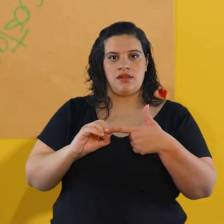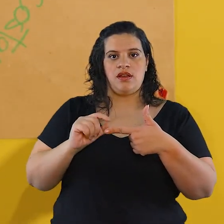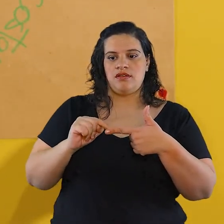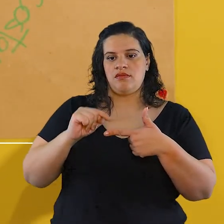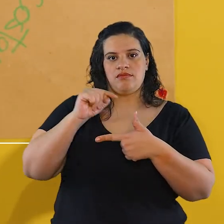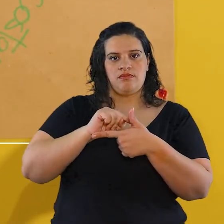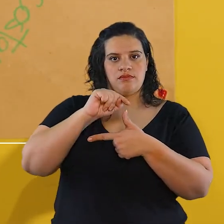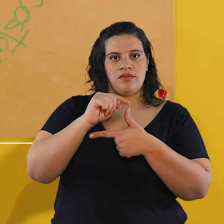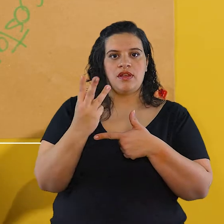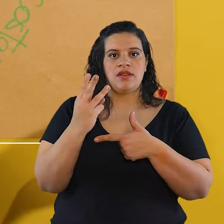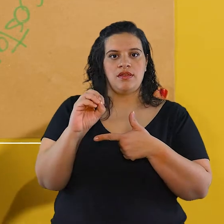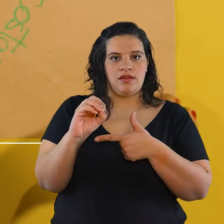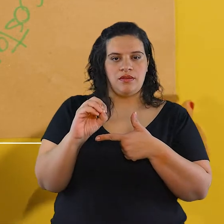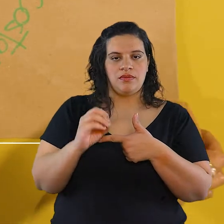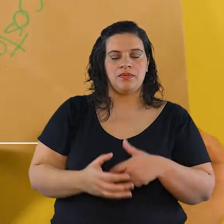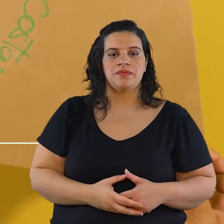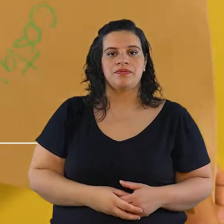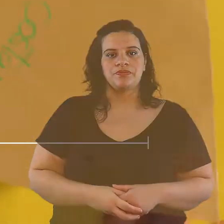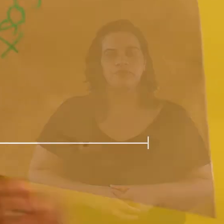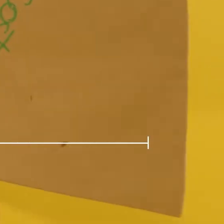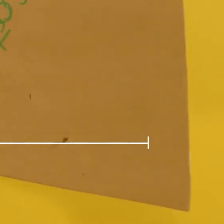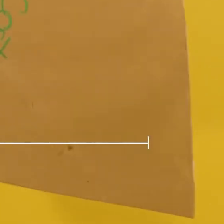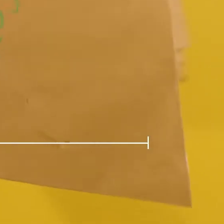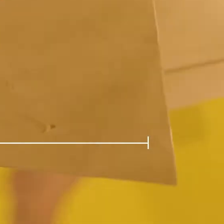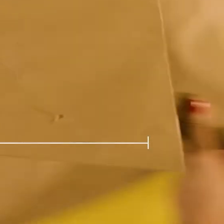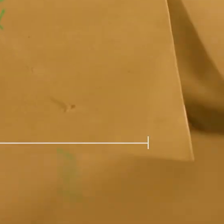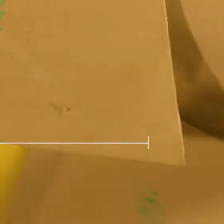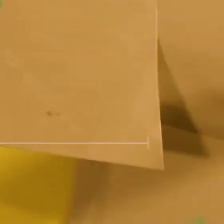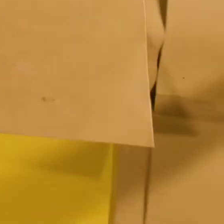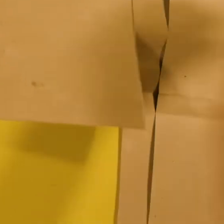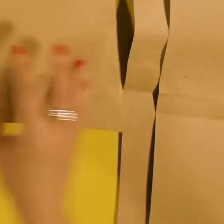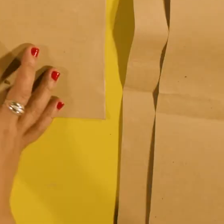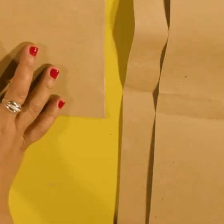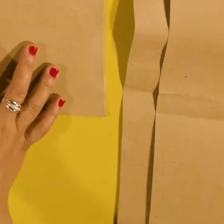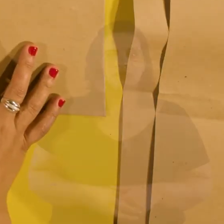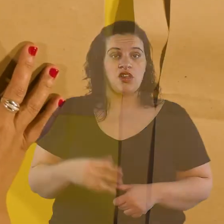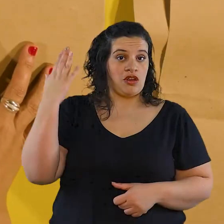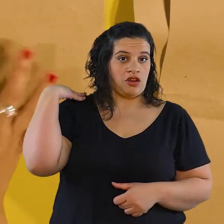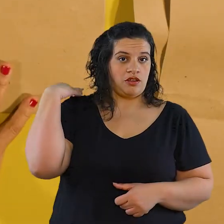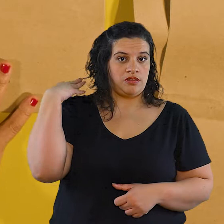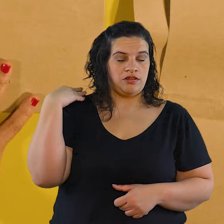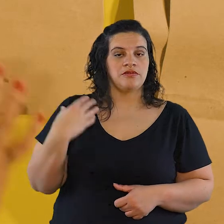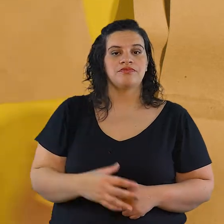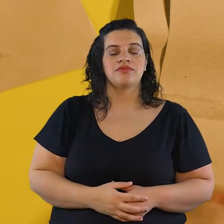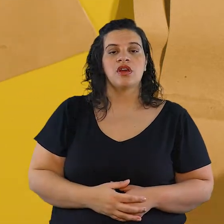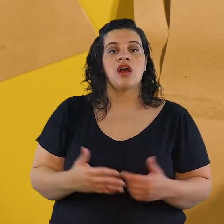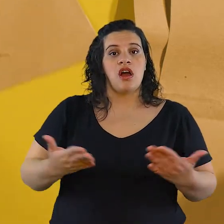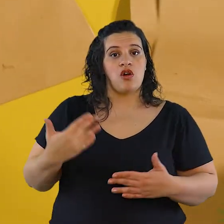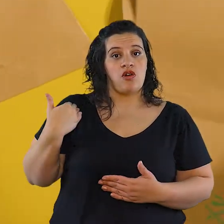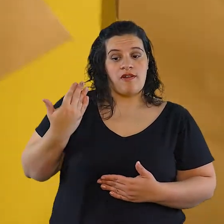ele mede 70 por 30 centímetros de largura, ó. As